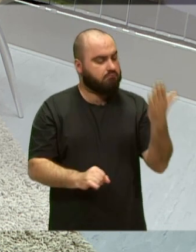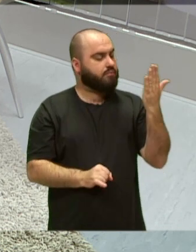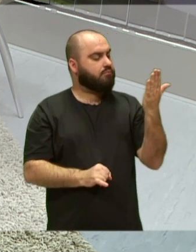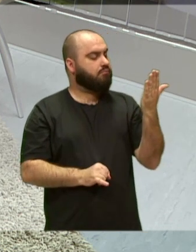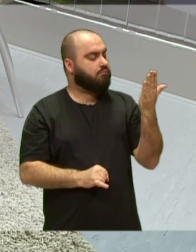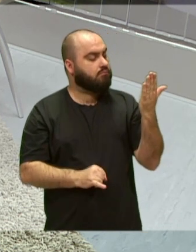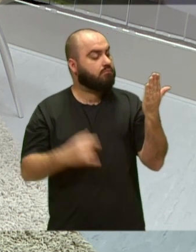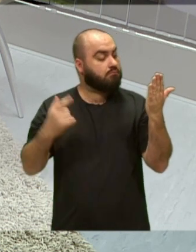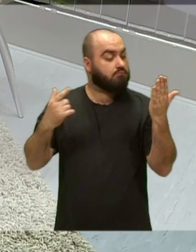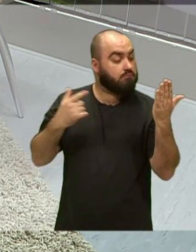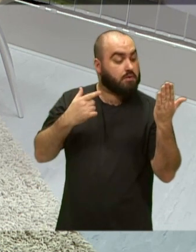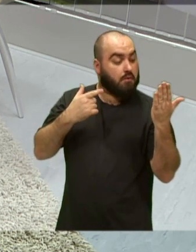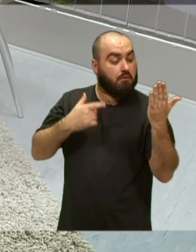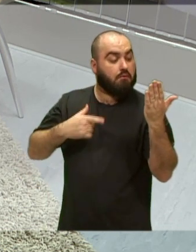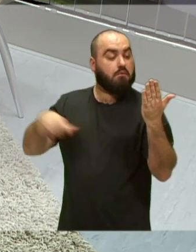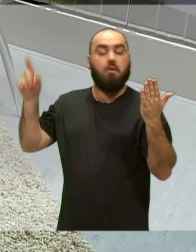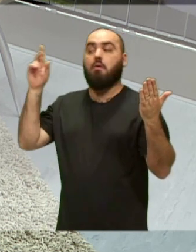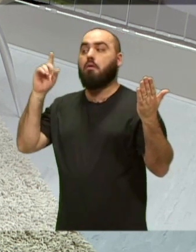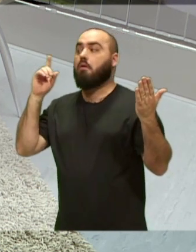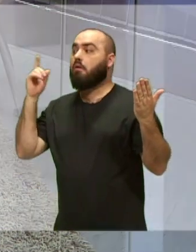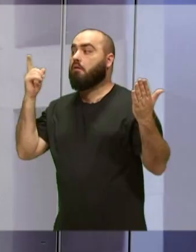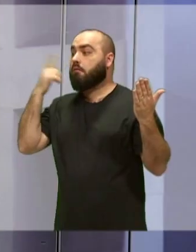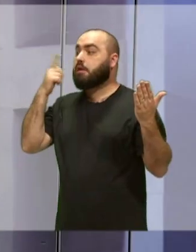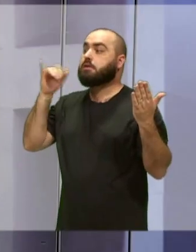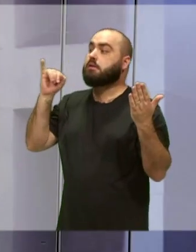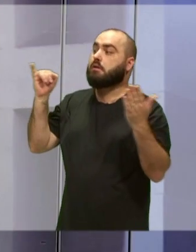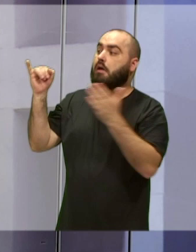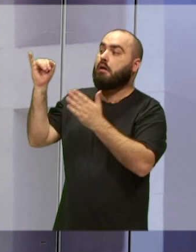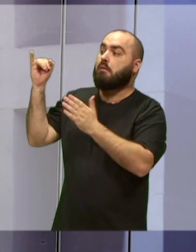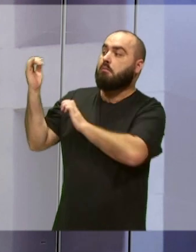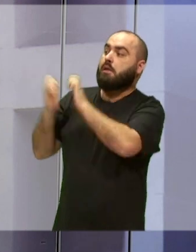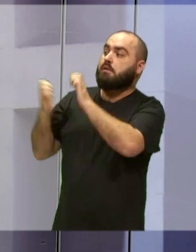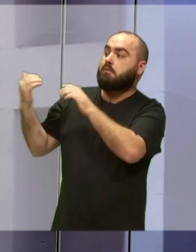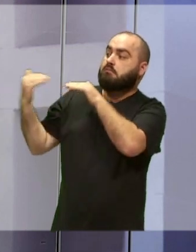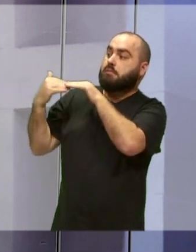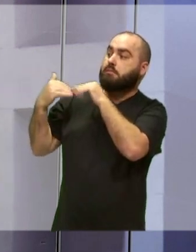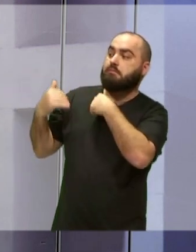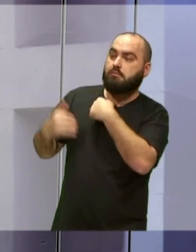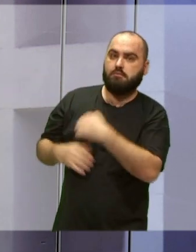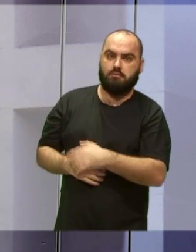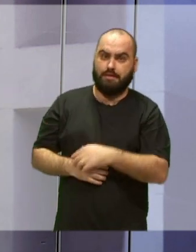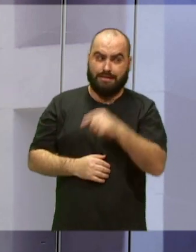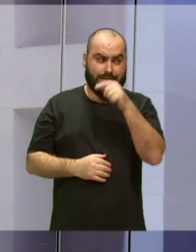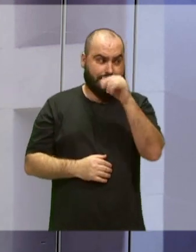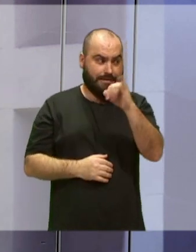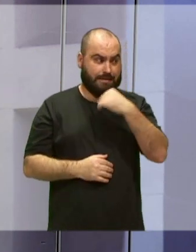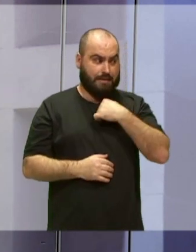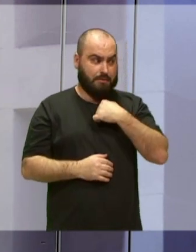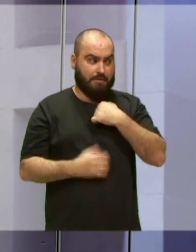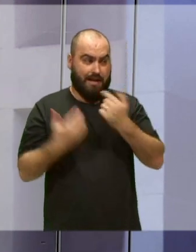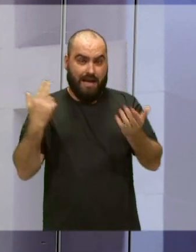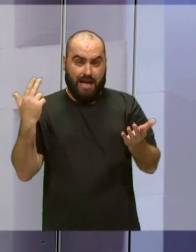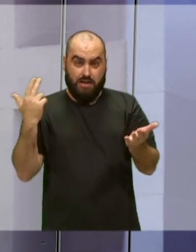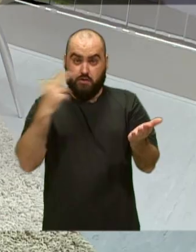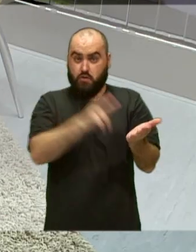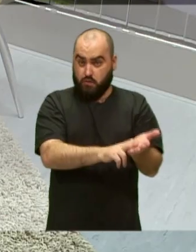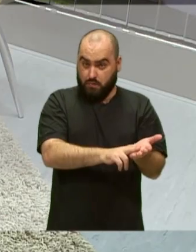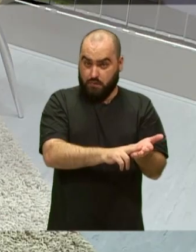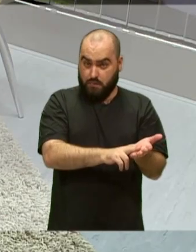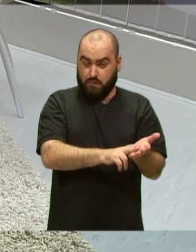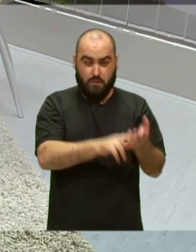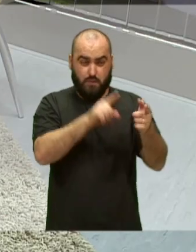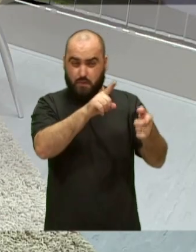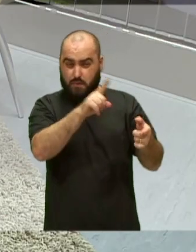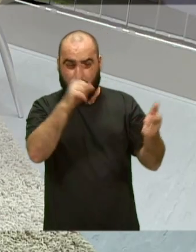atrás no mercado não existe isso se eu estou entrando numa concorrência para assumir um porto de Itajaí tu fez assim a leitura mais